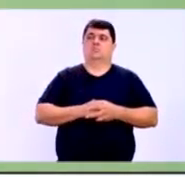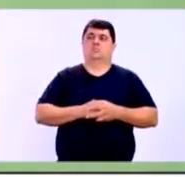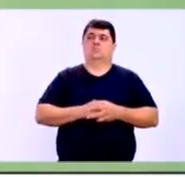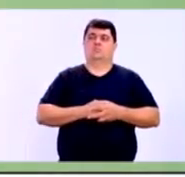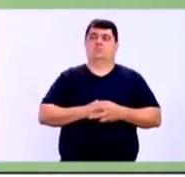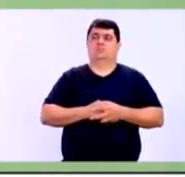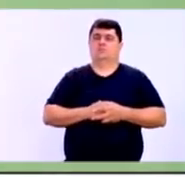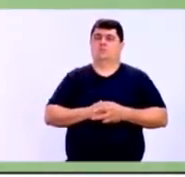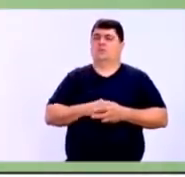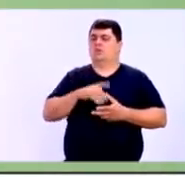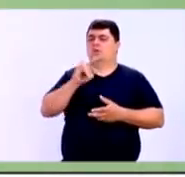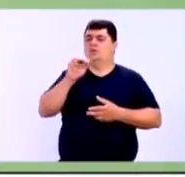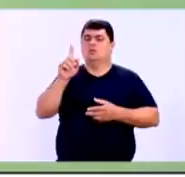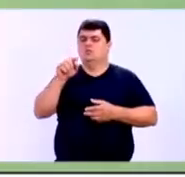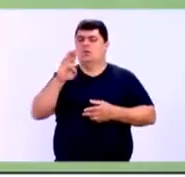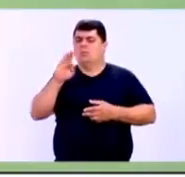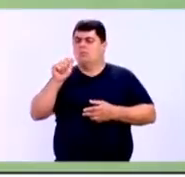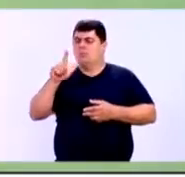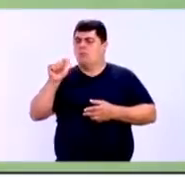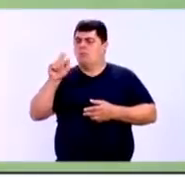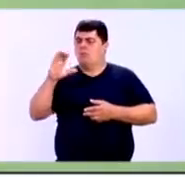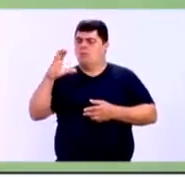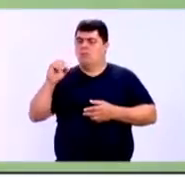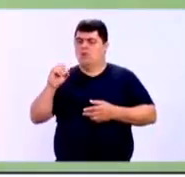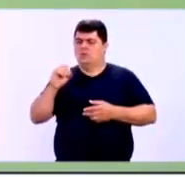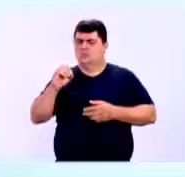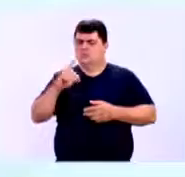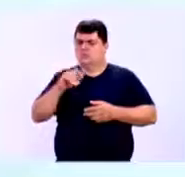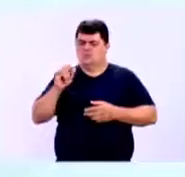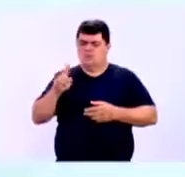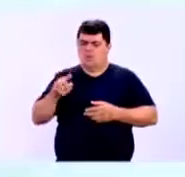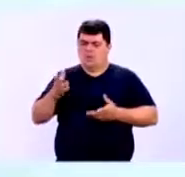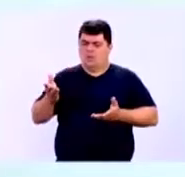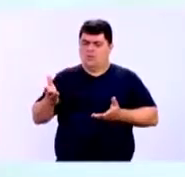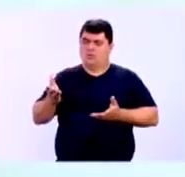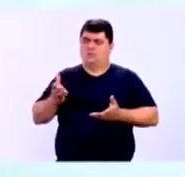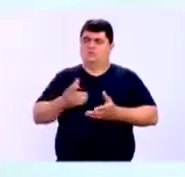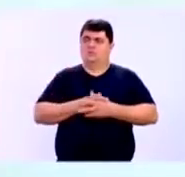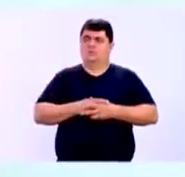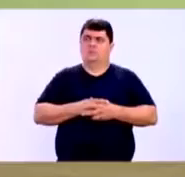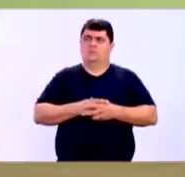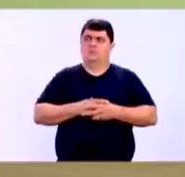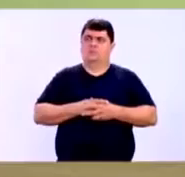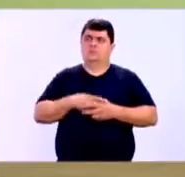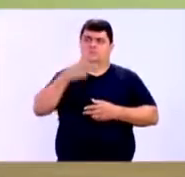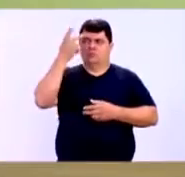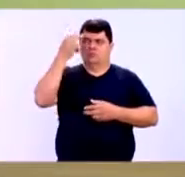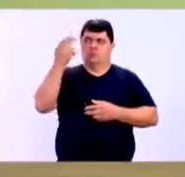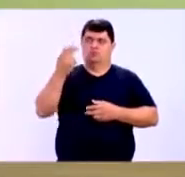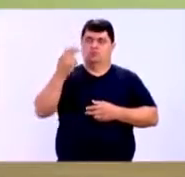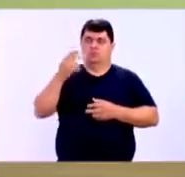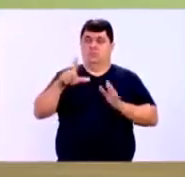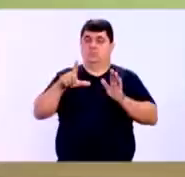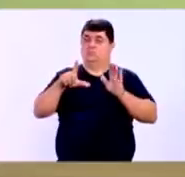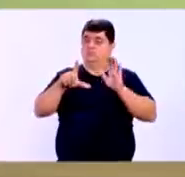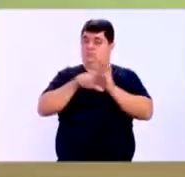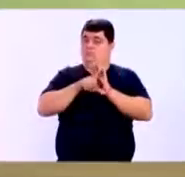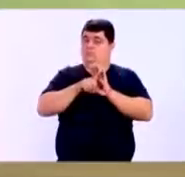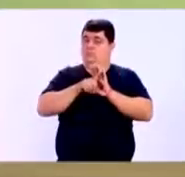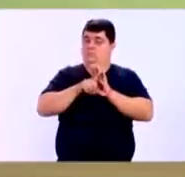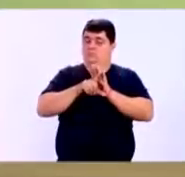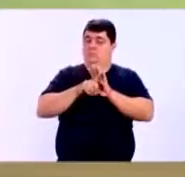Pessoal, qual é essa data da elaboração do balanço? Professor, que data é essa? Pessoal, normalmente a lei